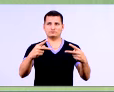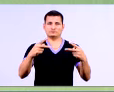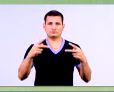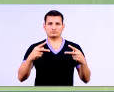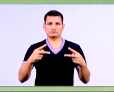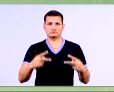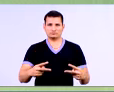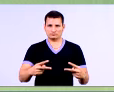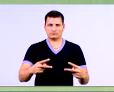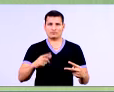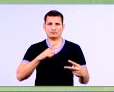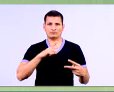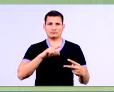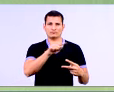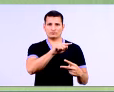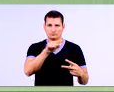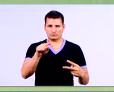function.